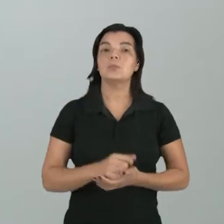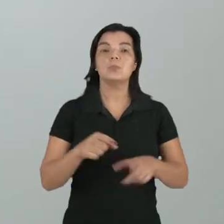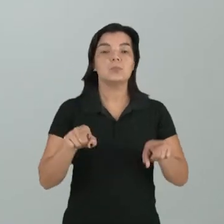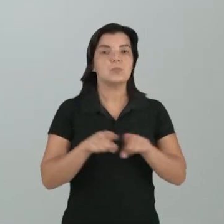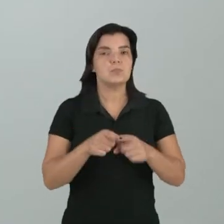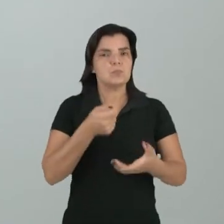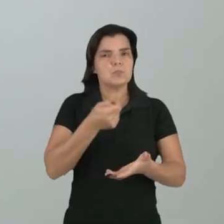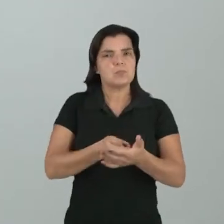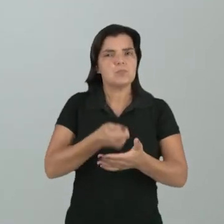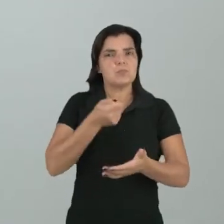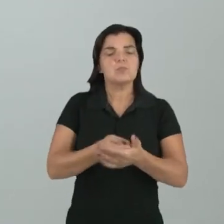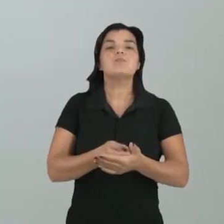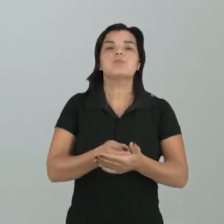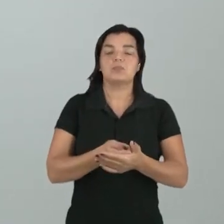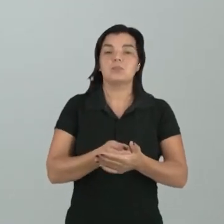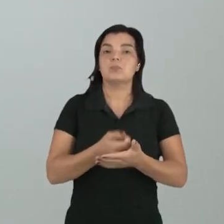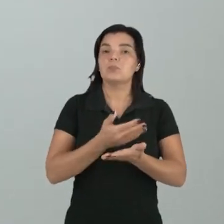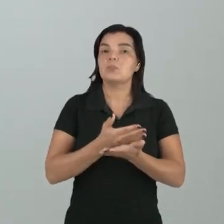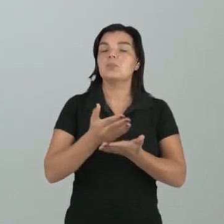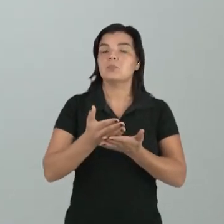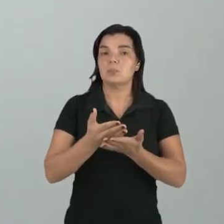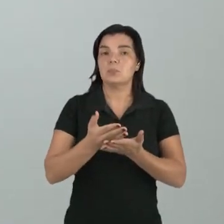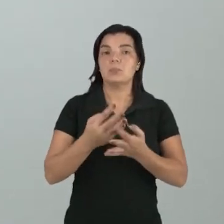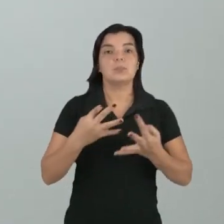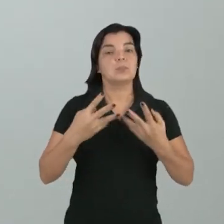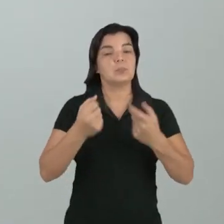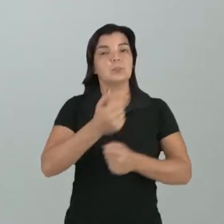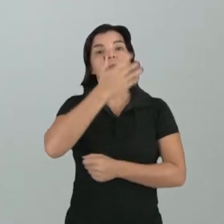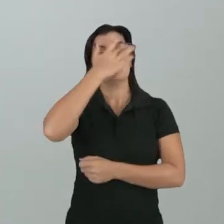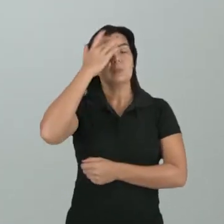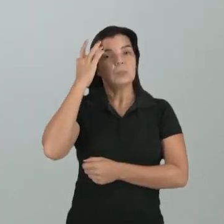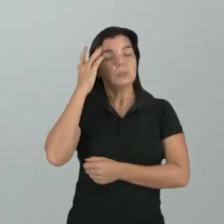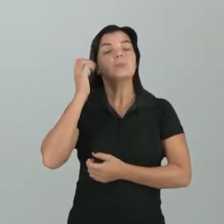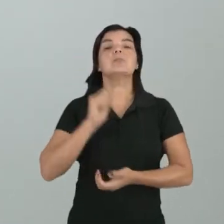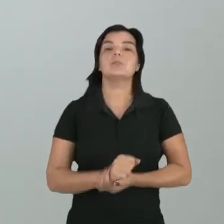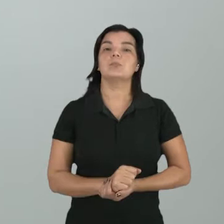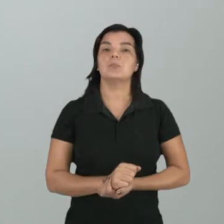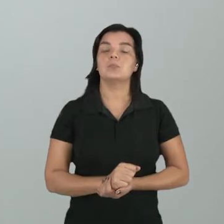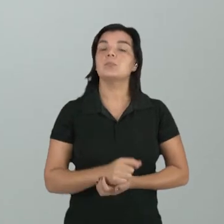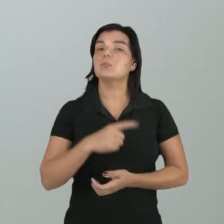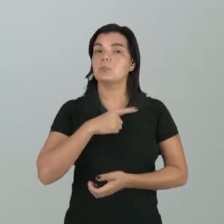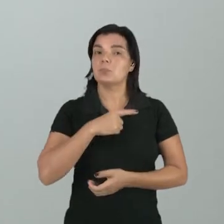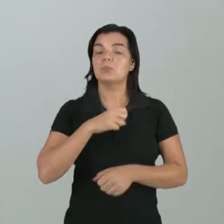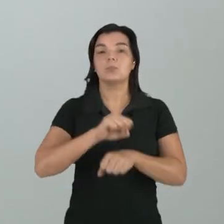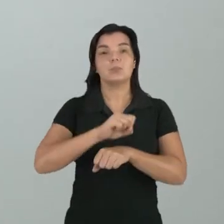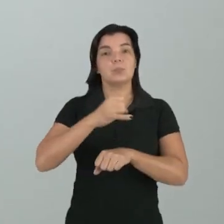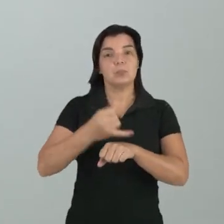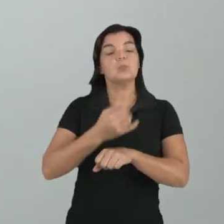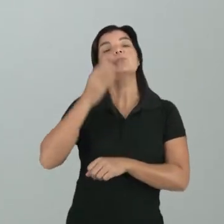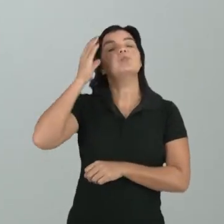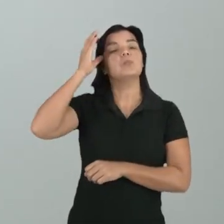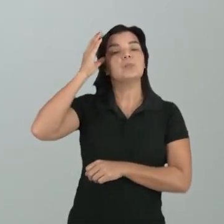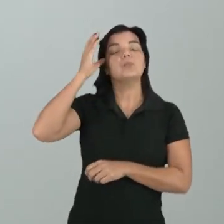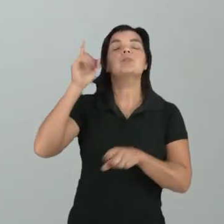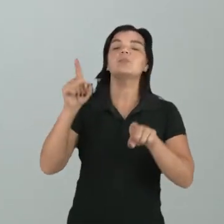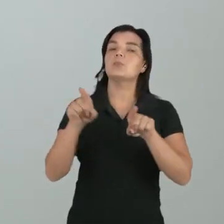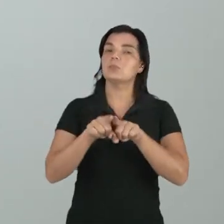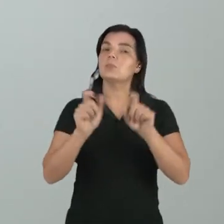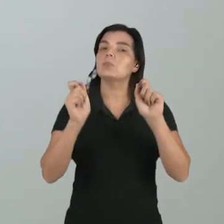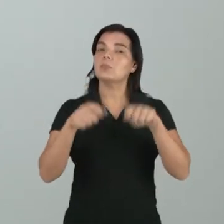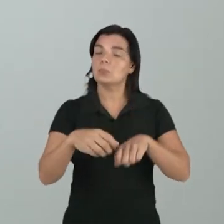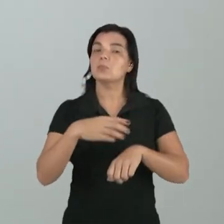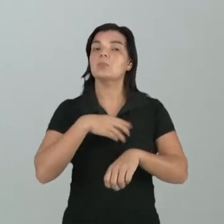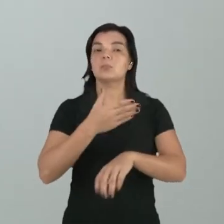submeter, oprimir os seus súditos, partia do princípio de que todas as pessoas são sujeitos portadores de consciência, então eles